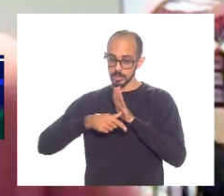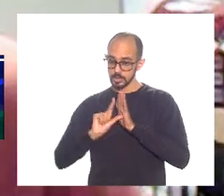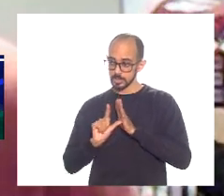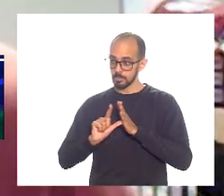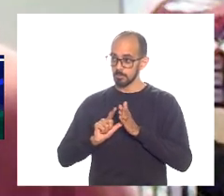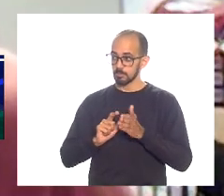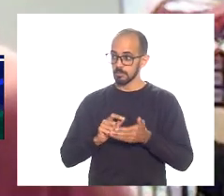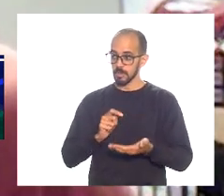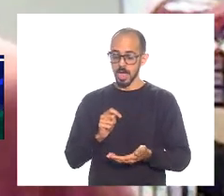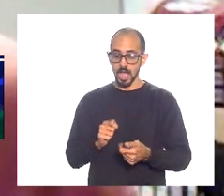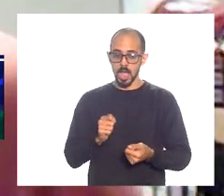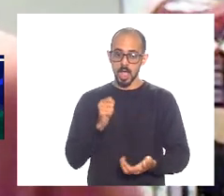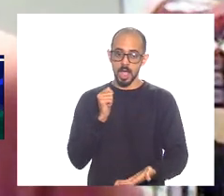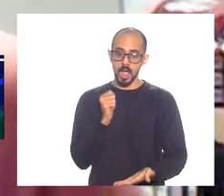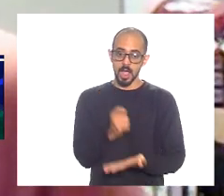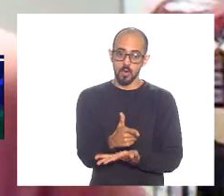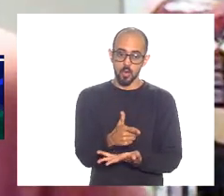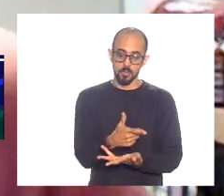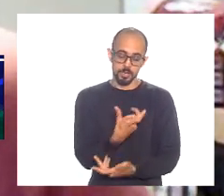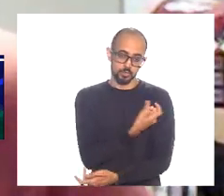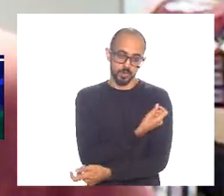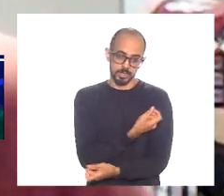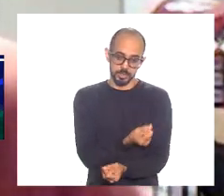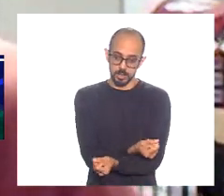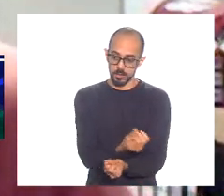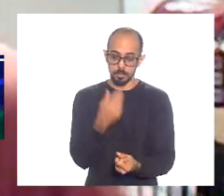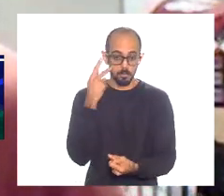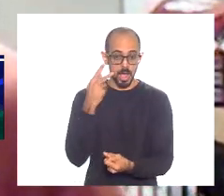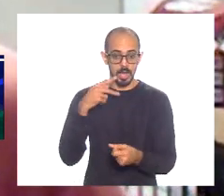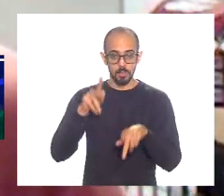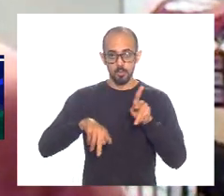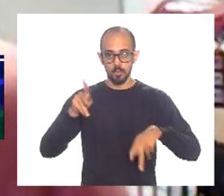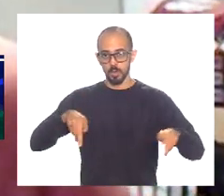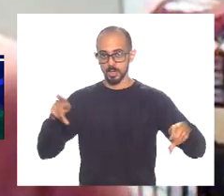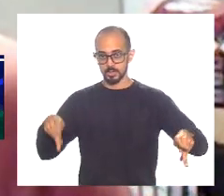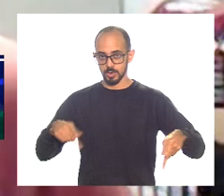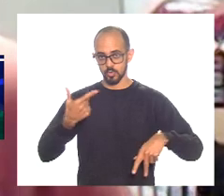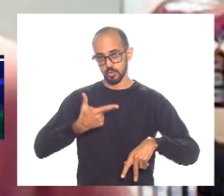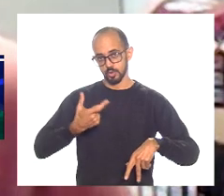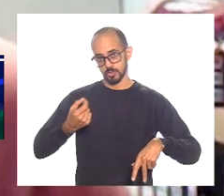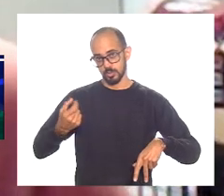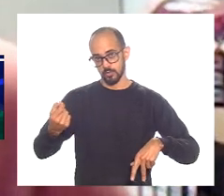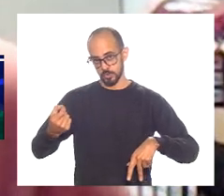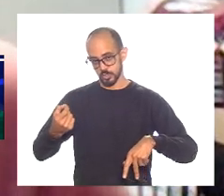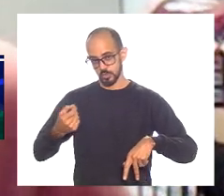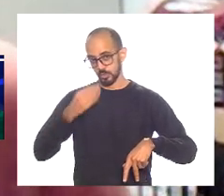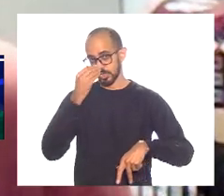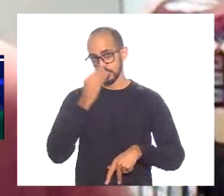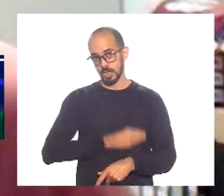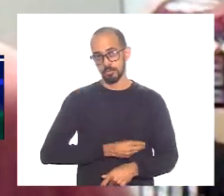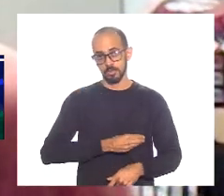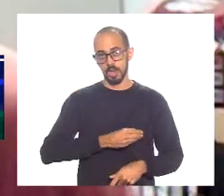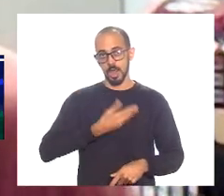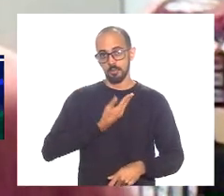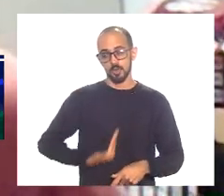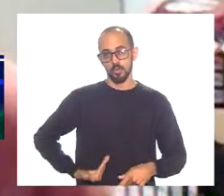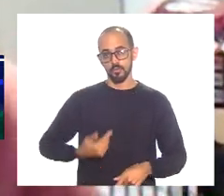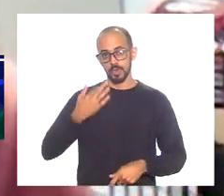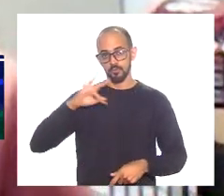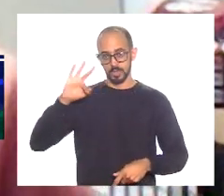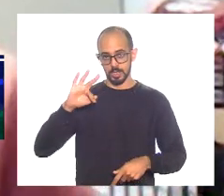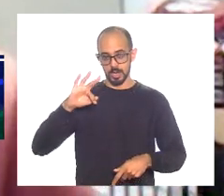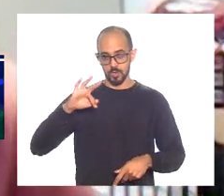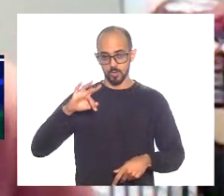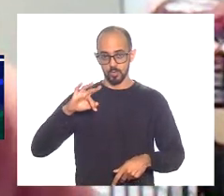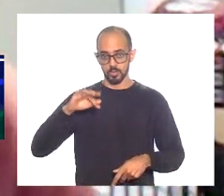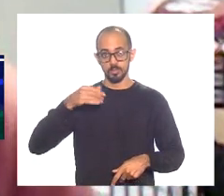entrega de doses durante todo o ano de 2020 e foi desconsiderado pelo governo federal. Isso para não falar